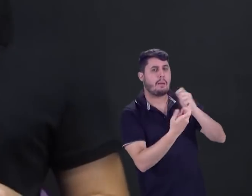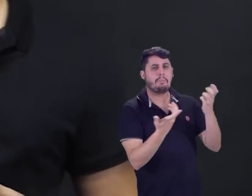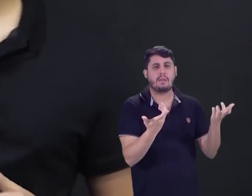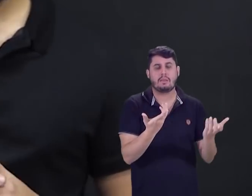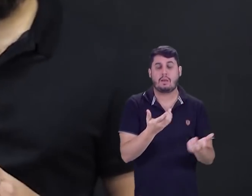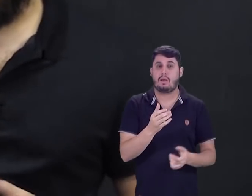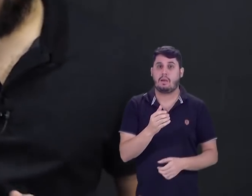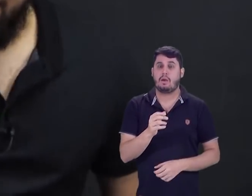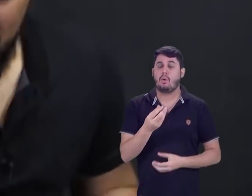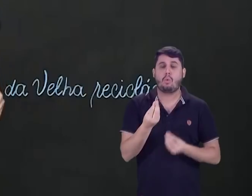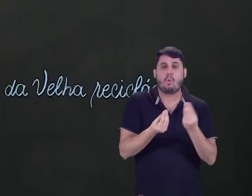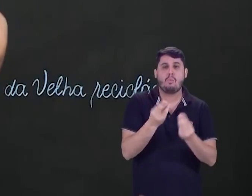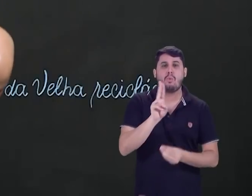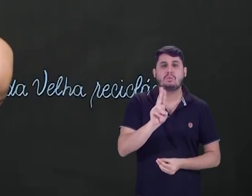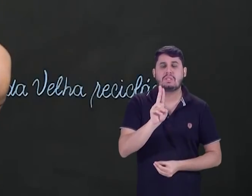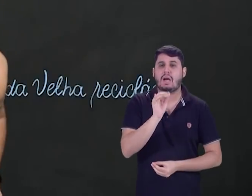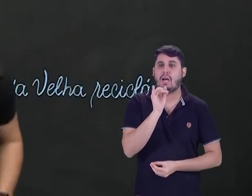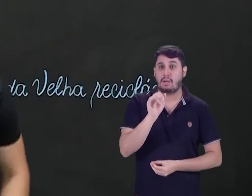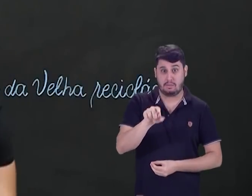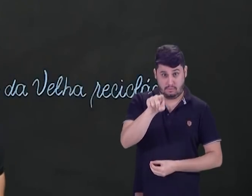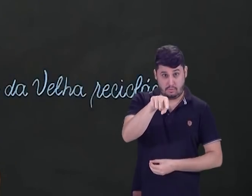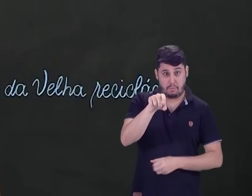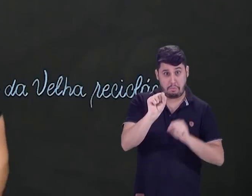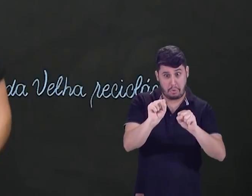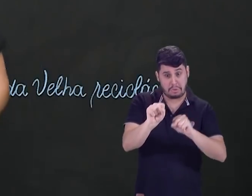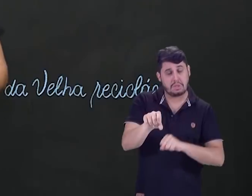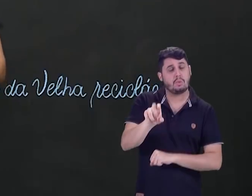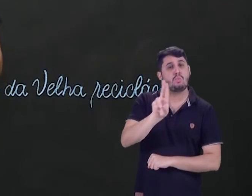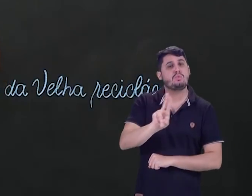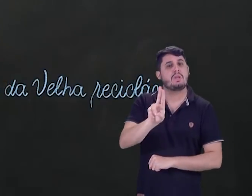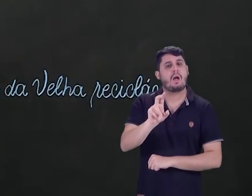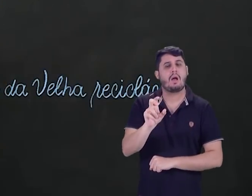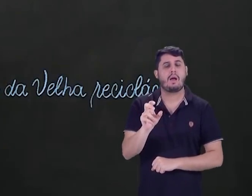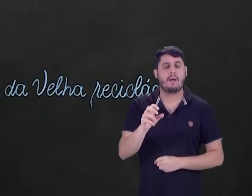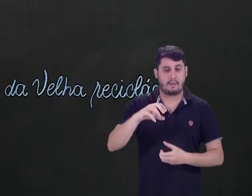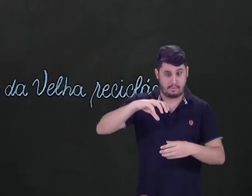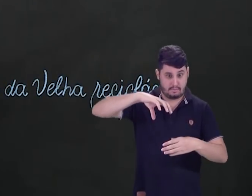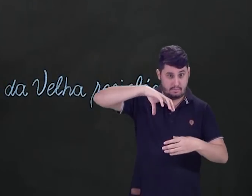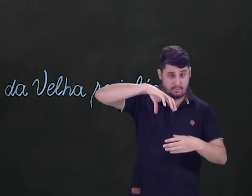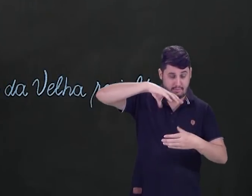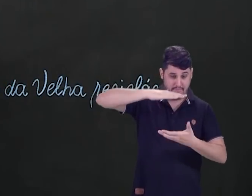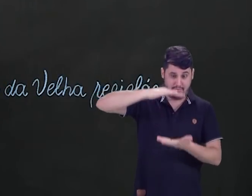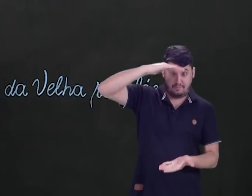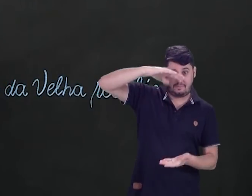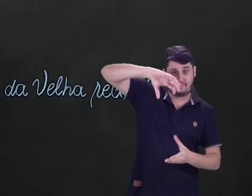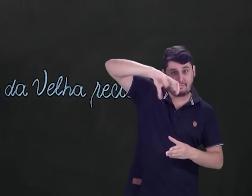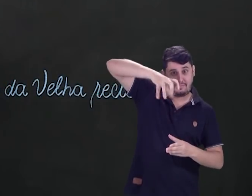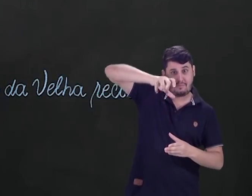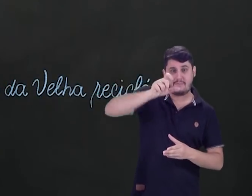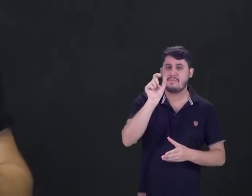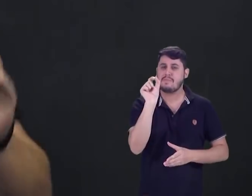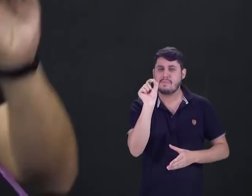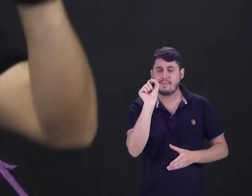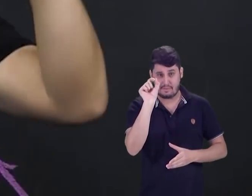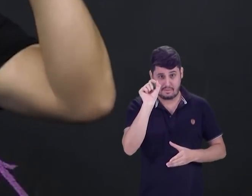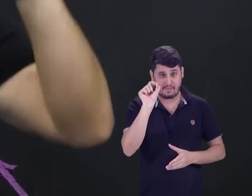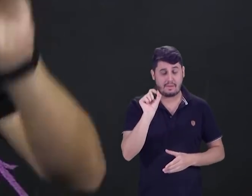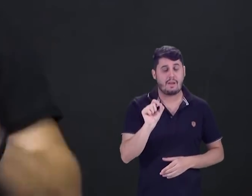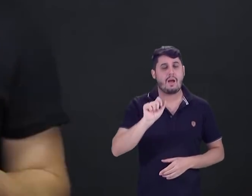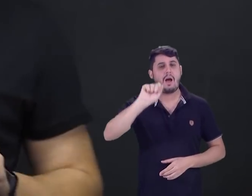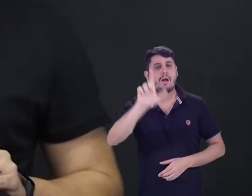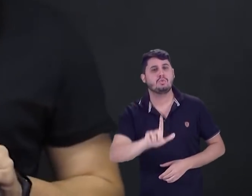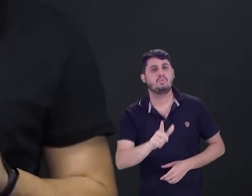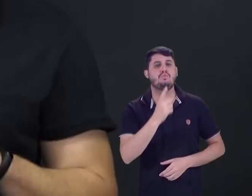utilizar tampinhas plásticas. Eu peguei aqui algumas tampinhas. Tenho aqui tampinha azul, tampinha